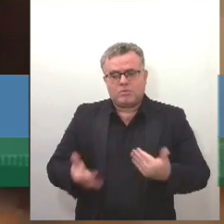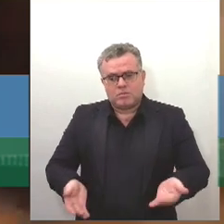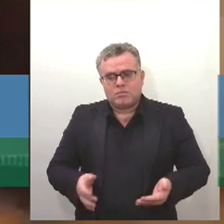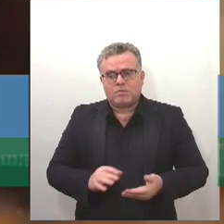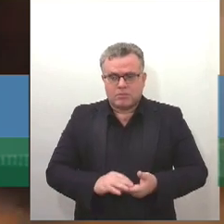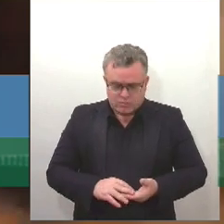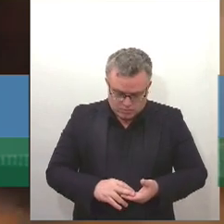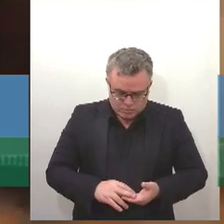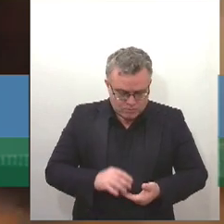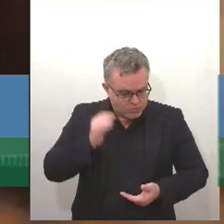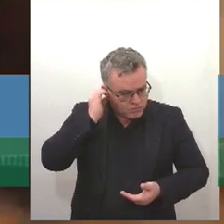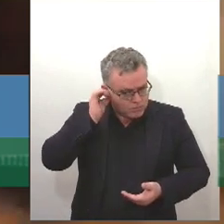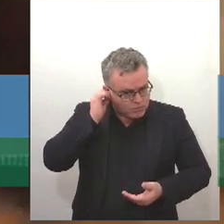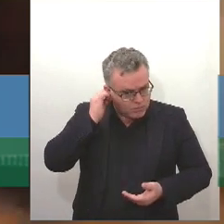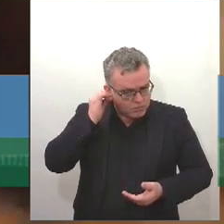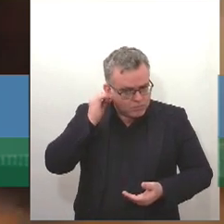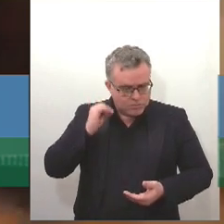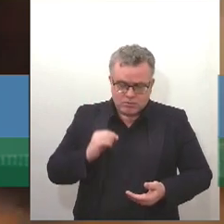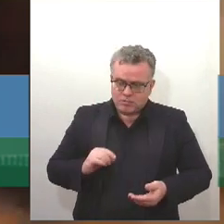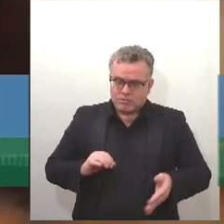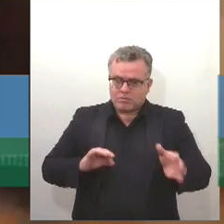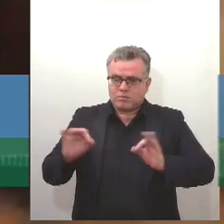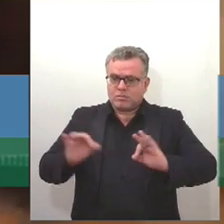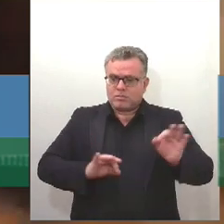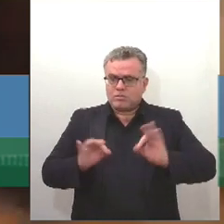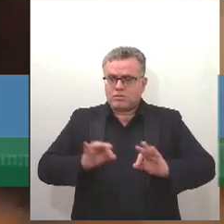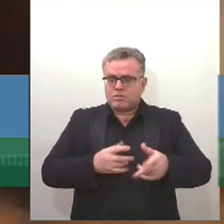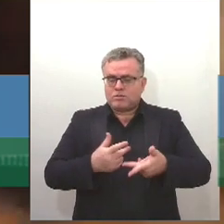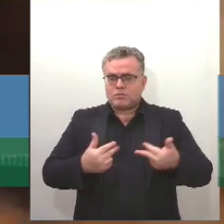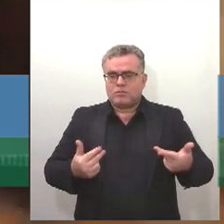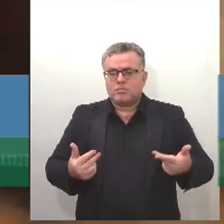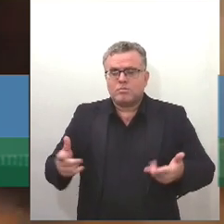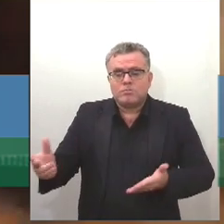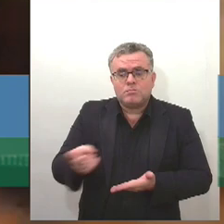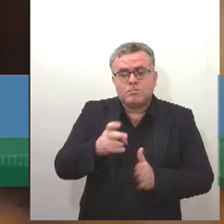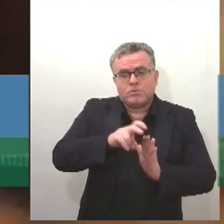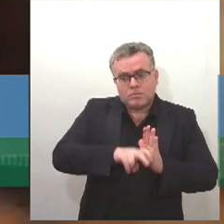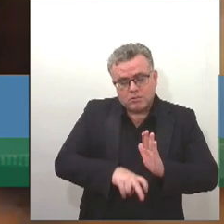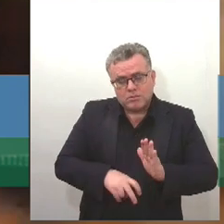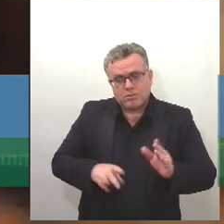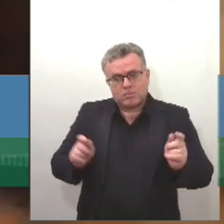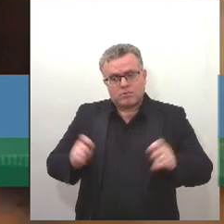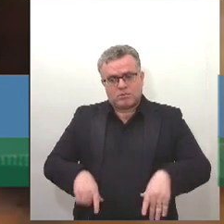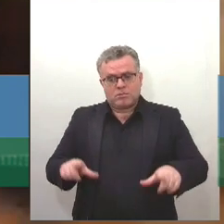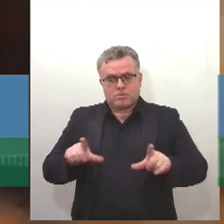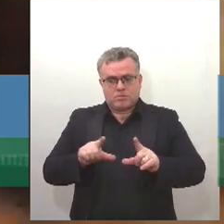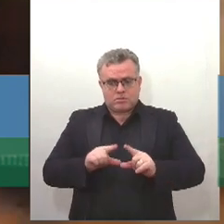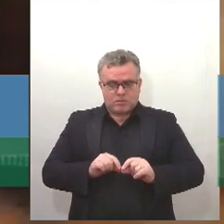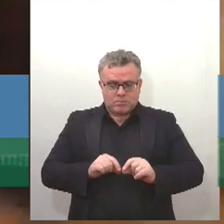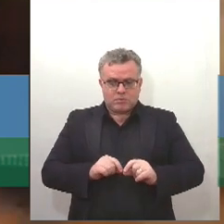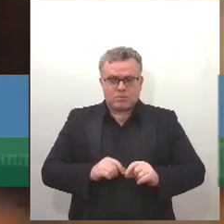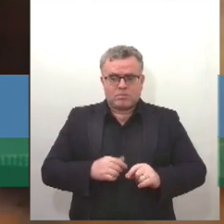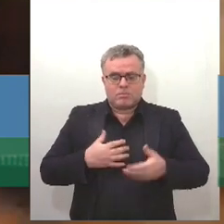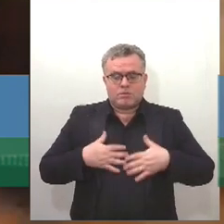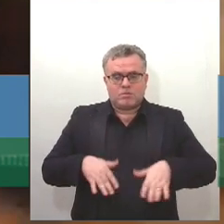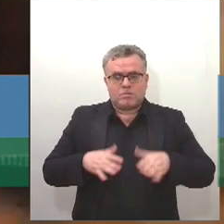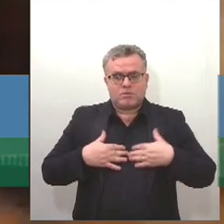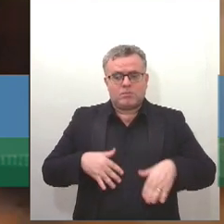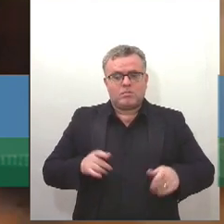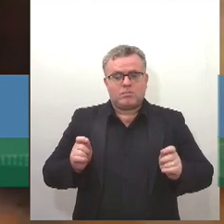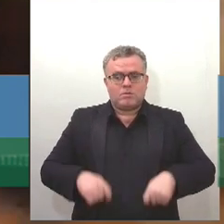processo de reforma tributária que consiga simplificação e ao mesmo tempo atender a